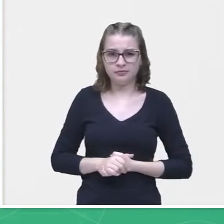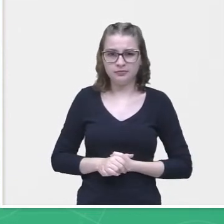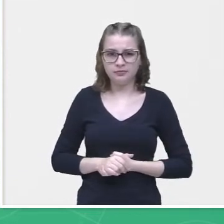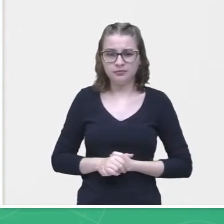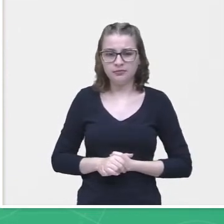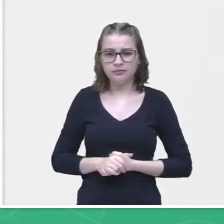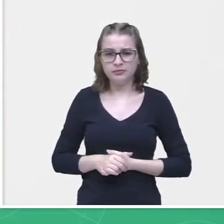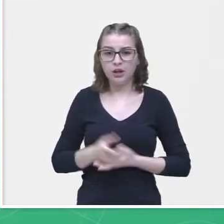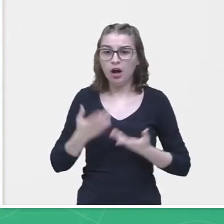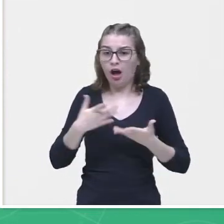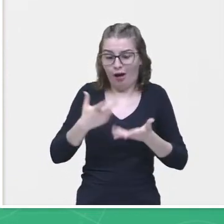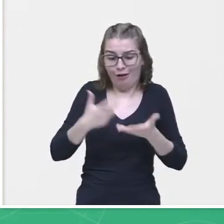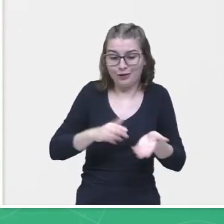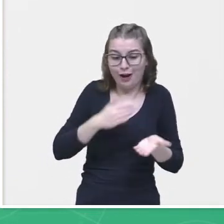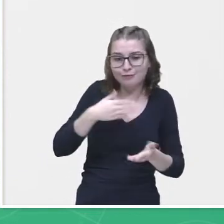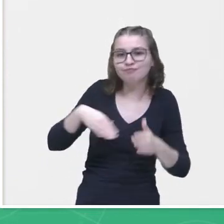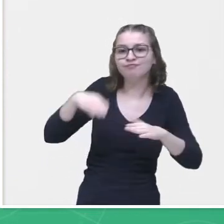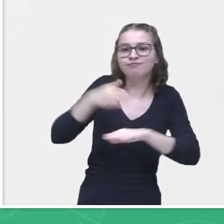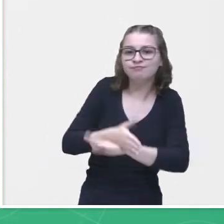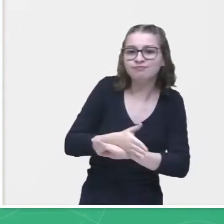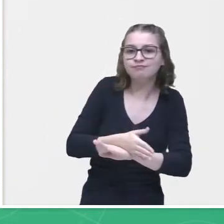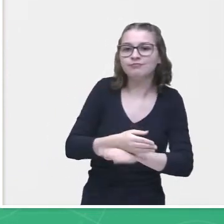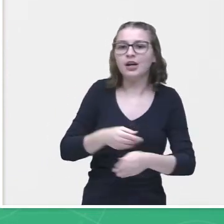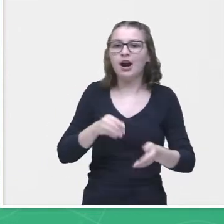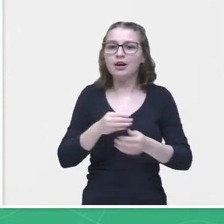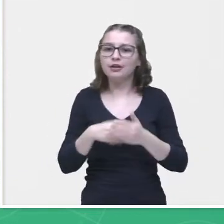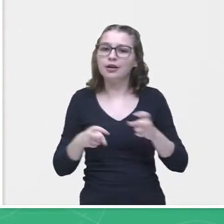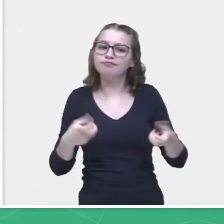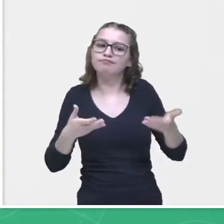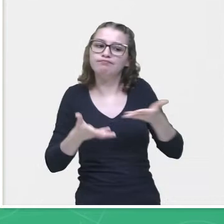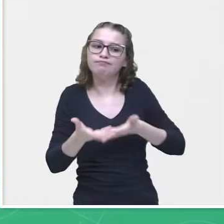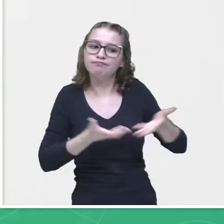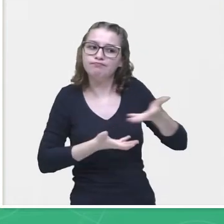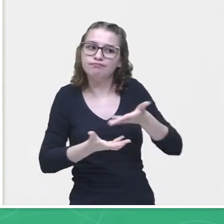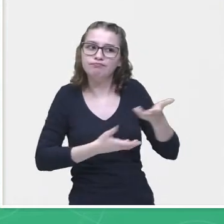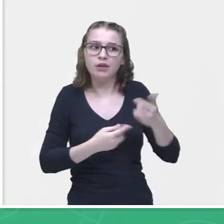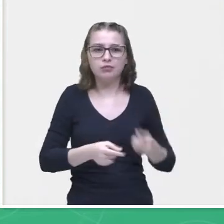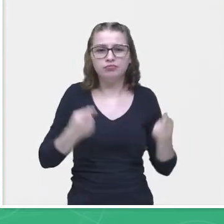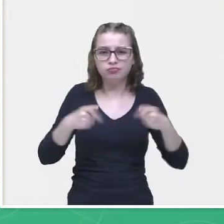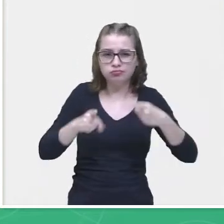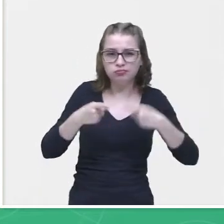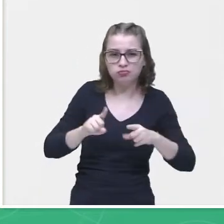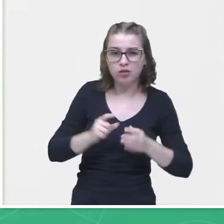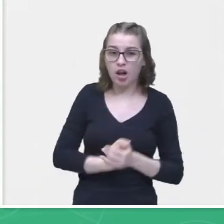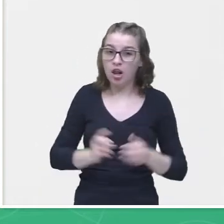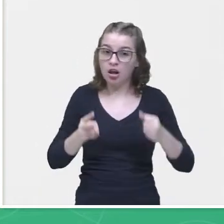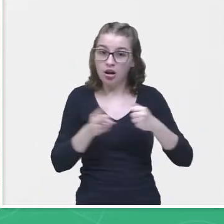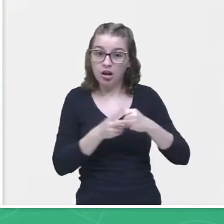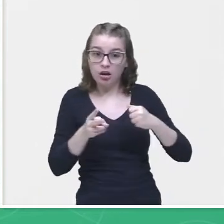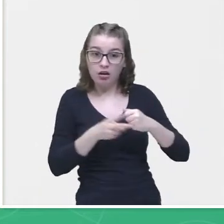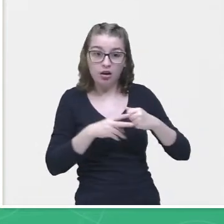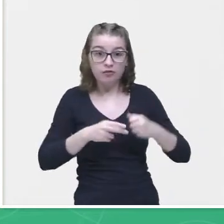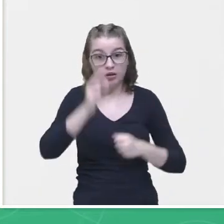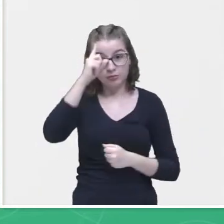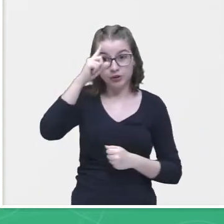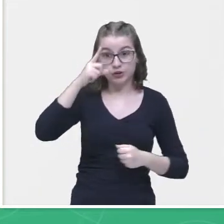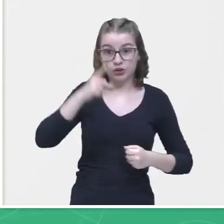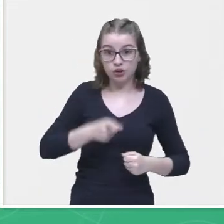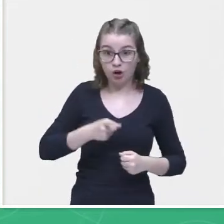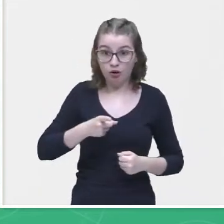te provocando também. E verbos no presente do indicativo e no modo imperativo. Por exemplo, olha